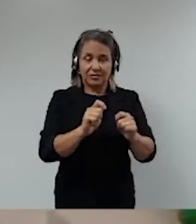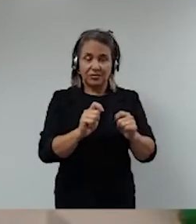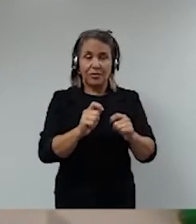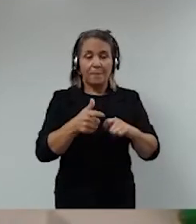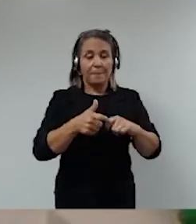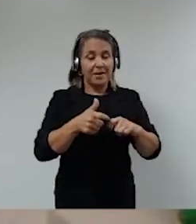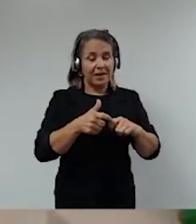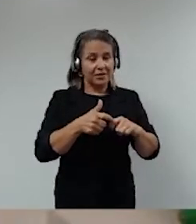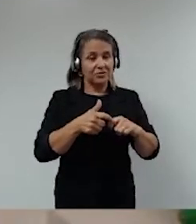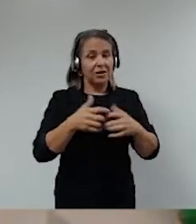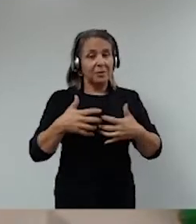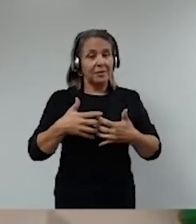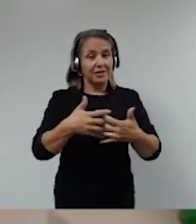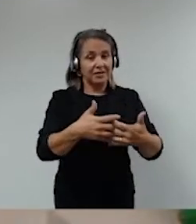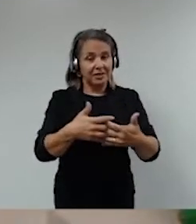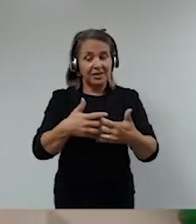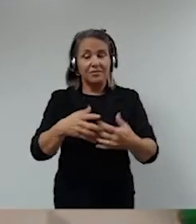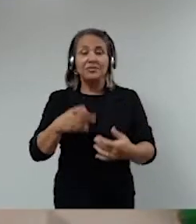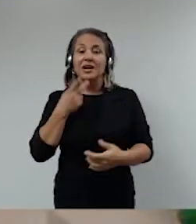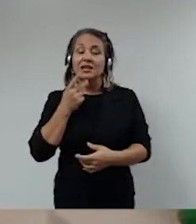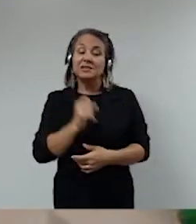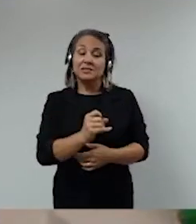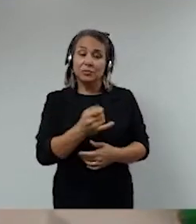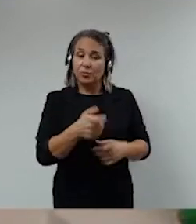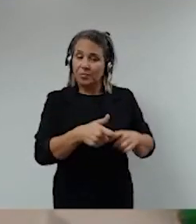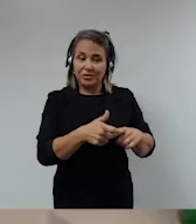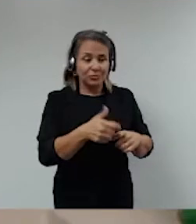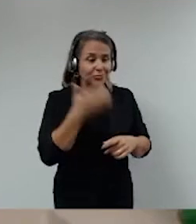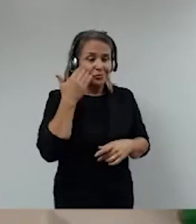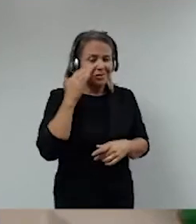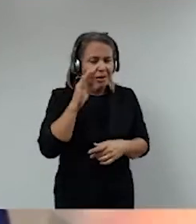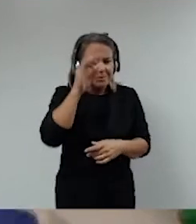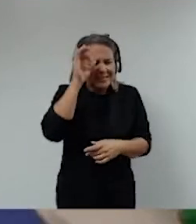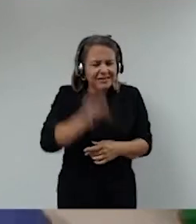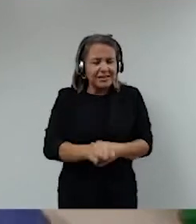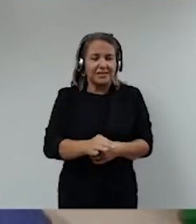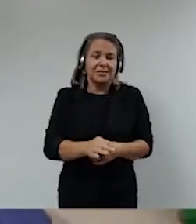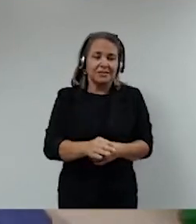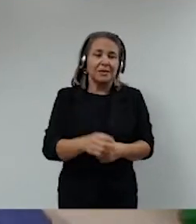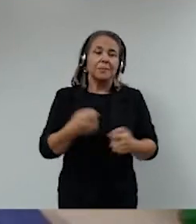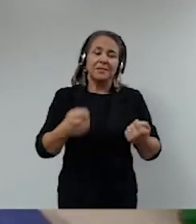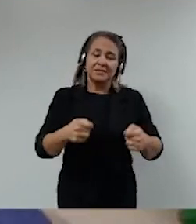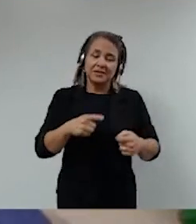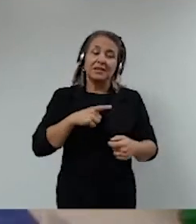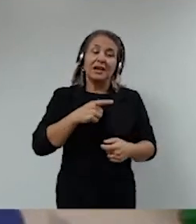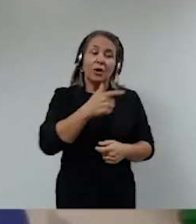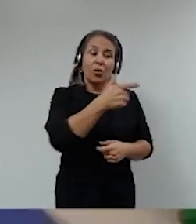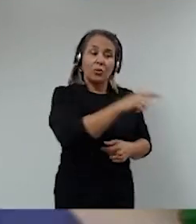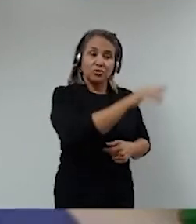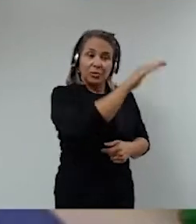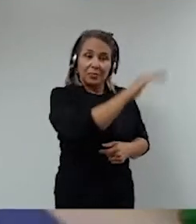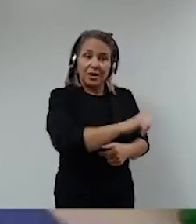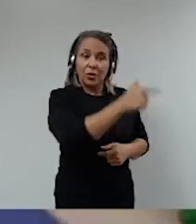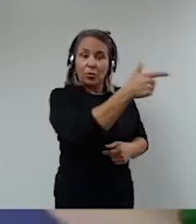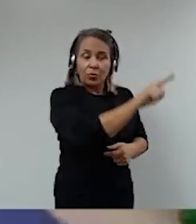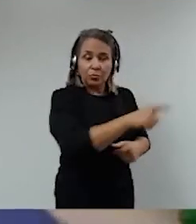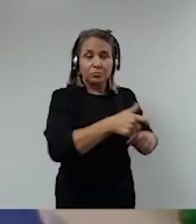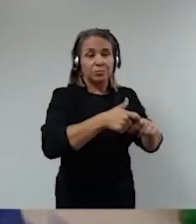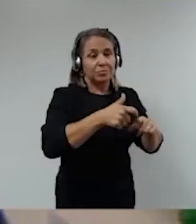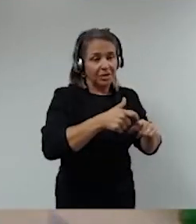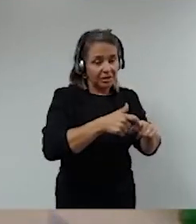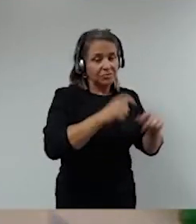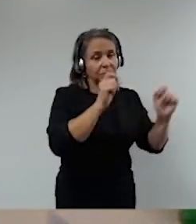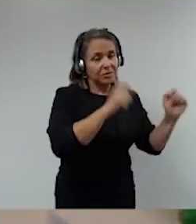tem instruído que, quando o médico não tiver essa garantia, que ele exija que tenha outro médico no outro polo da